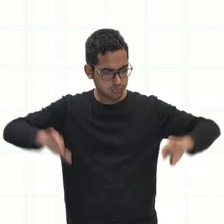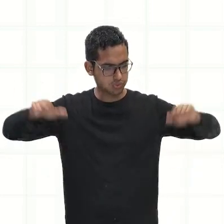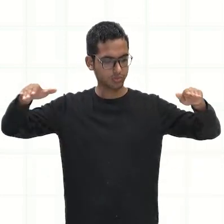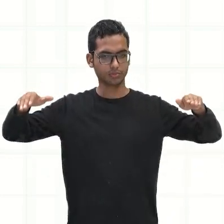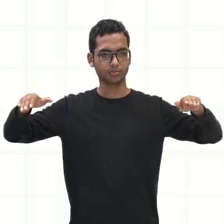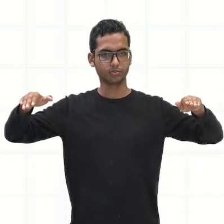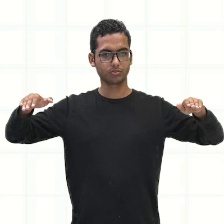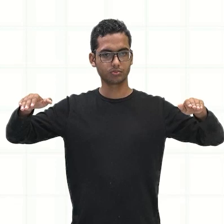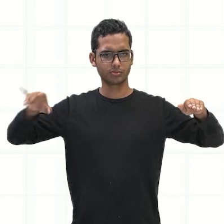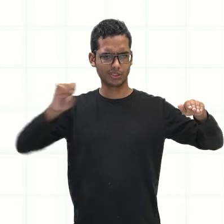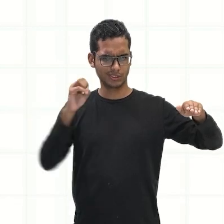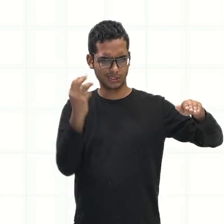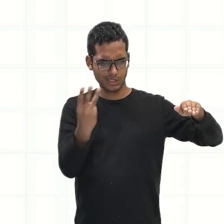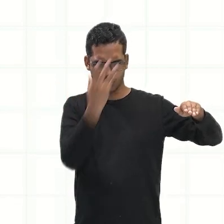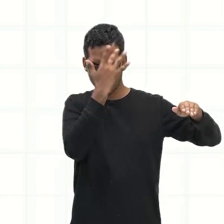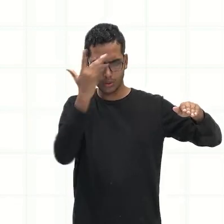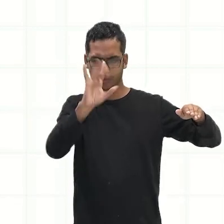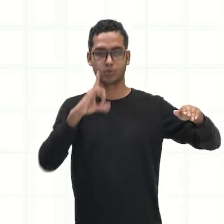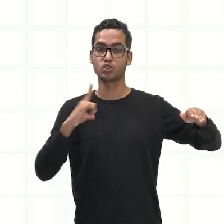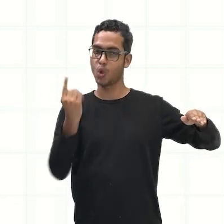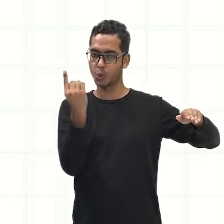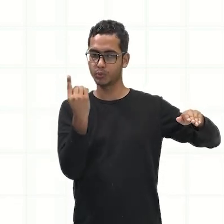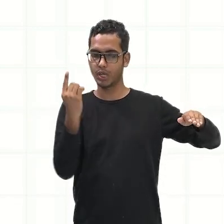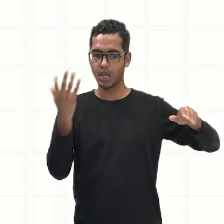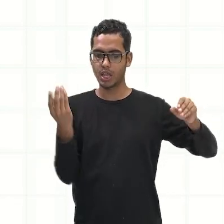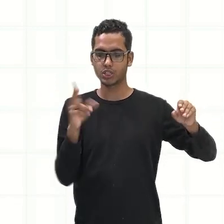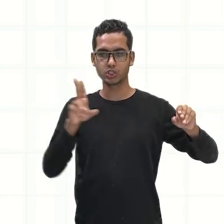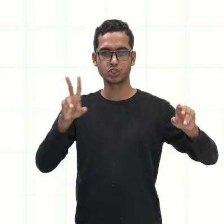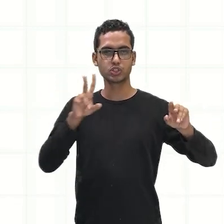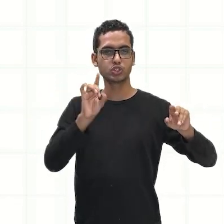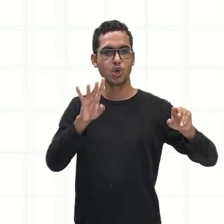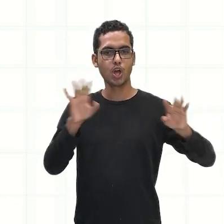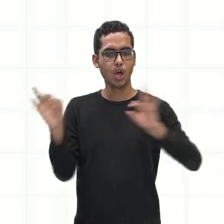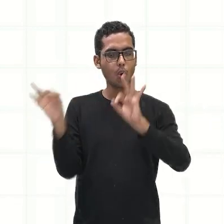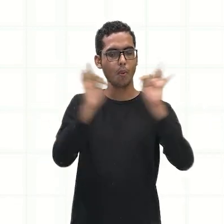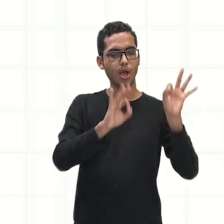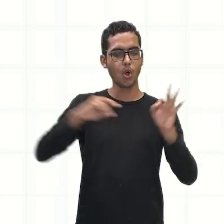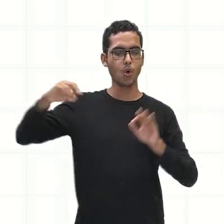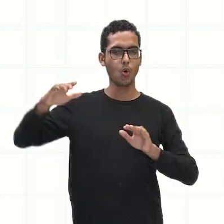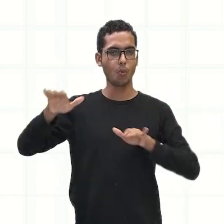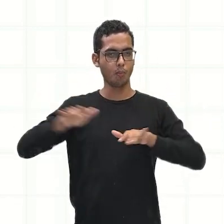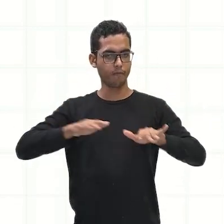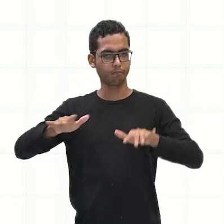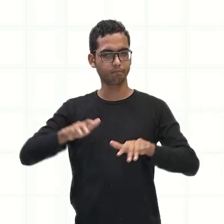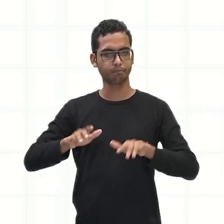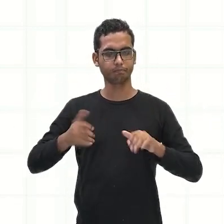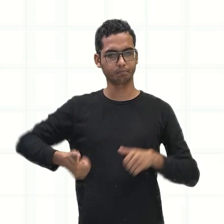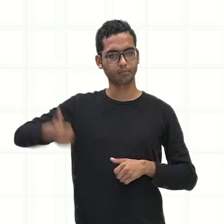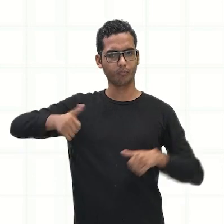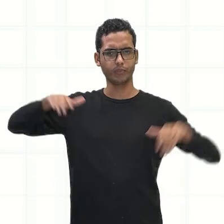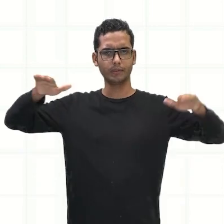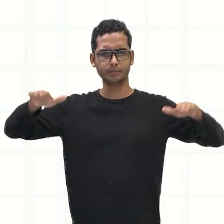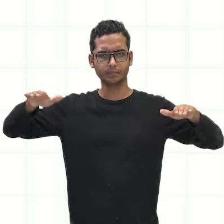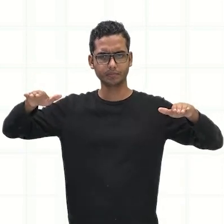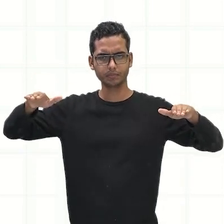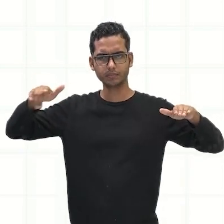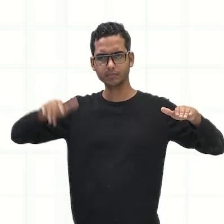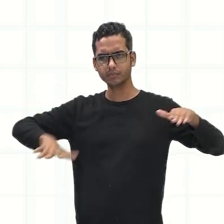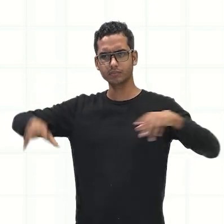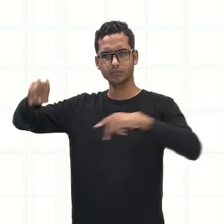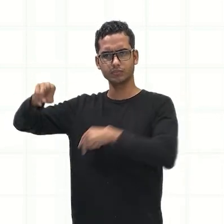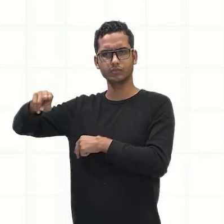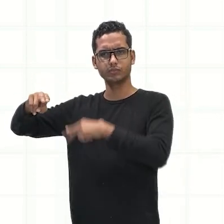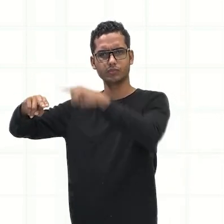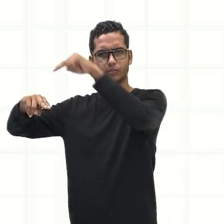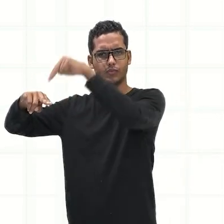skatistas, tá? Ela traz um skatista, mas é como se você fosse acompanhar esse movimento dele, né? Primeiramente, você visualiza aqui nessa parte da